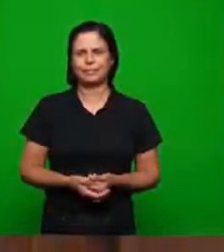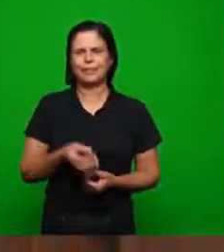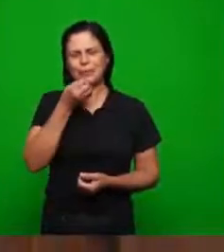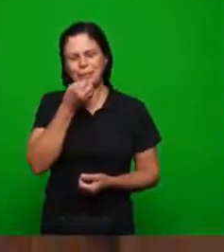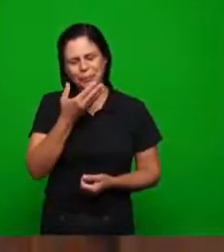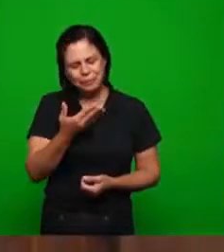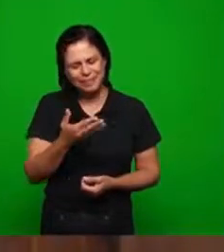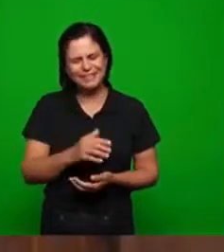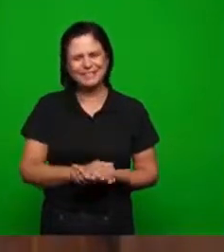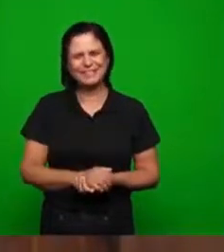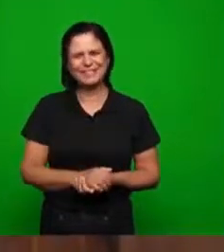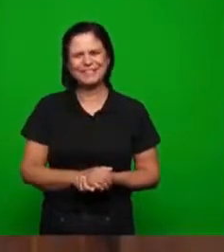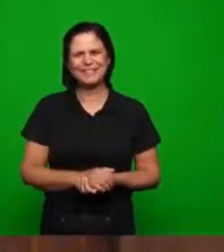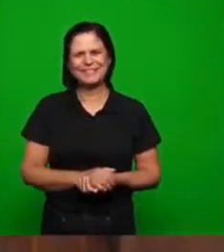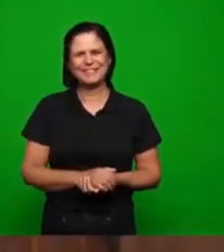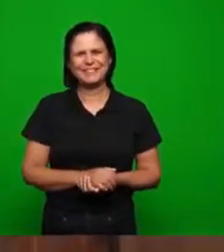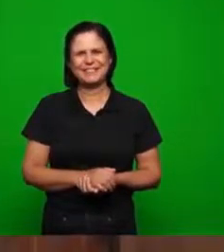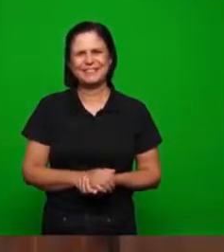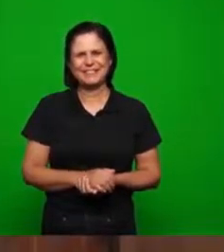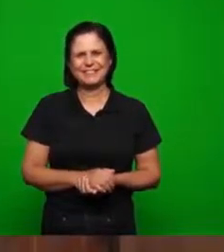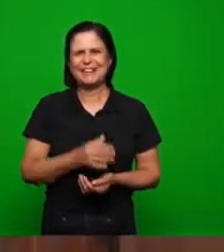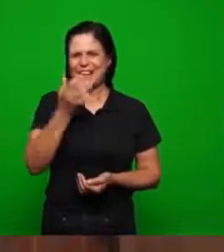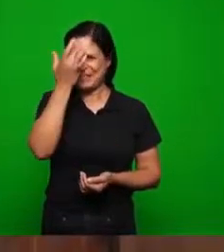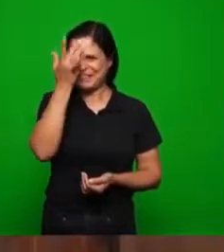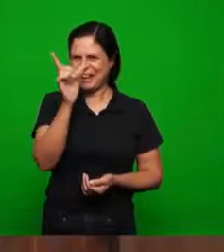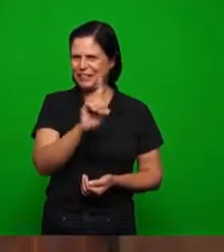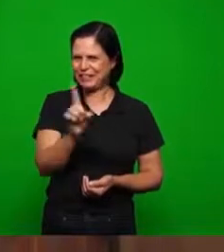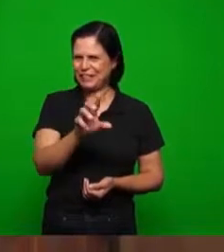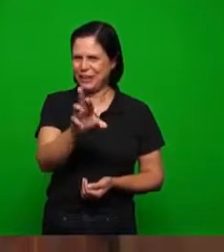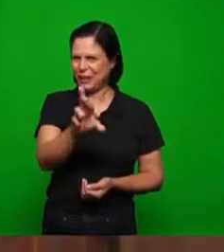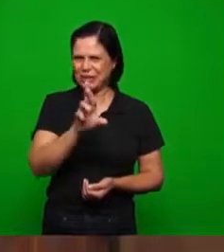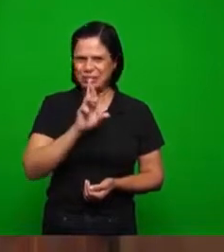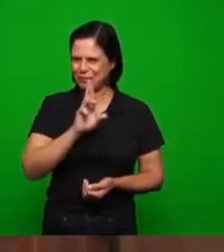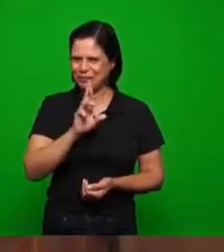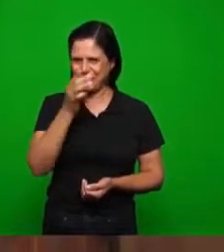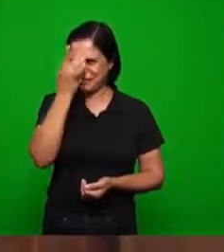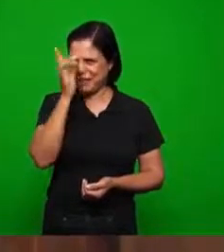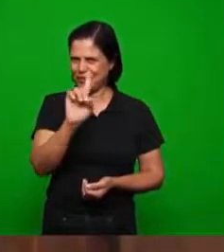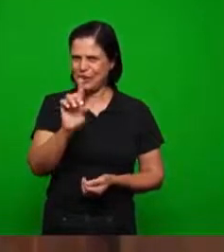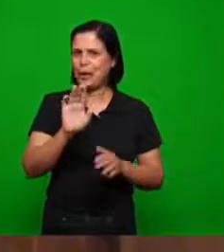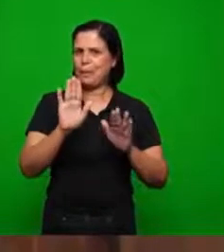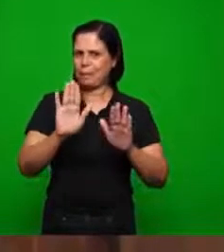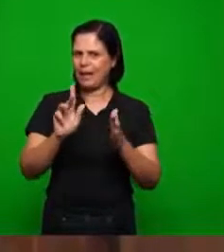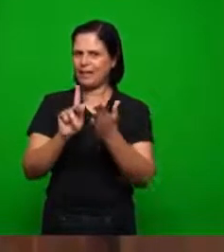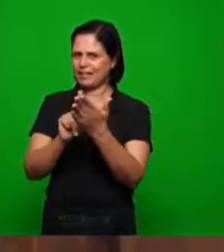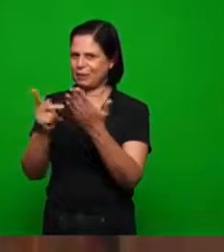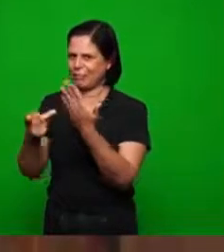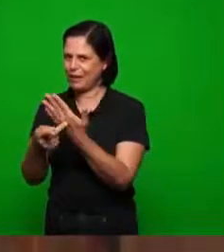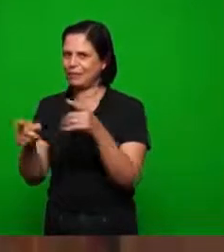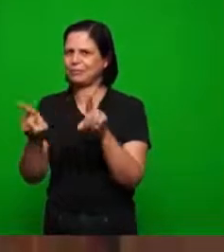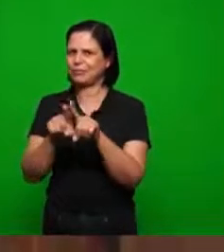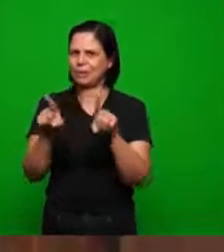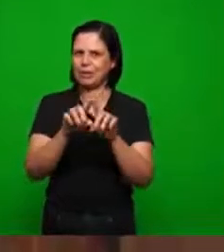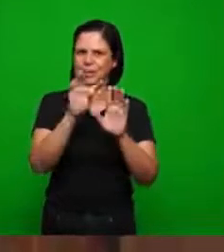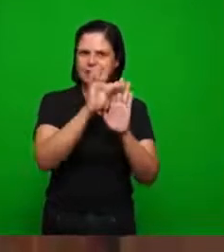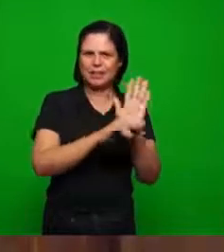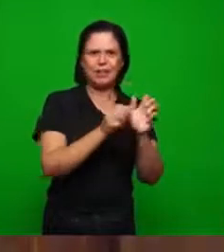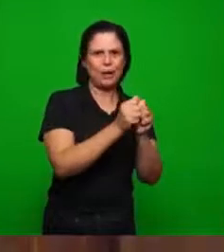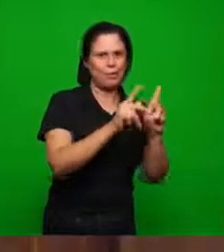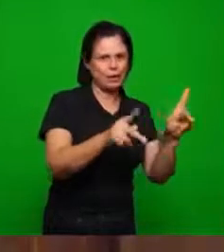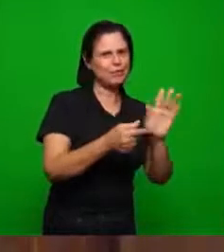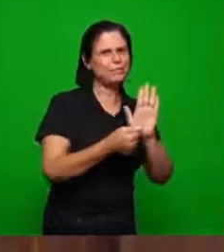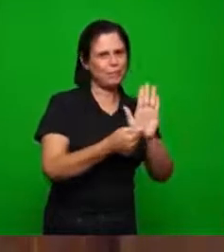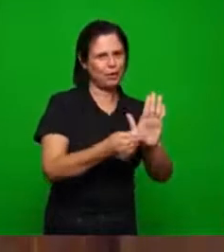Muito bem, irmãos. Não é fácil responder essa pergunta, mas a parábola e o texto nos indica